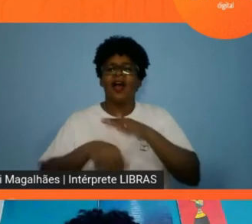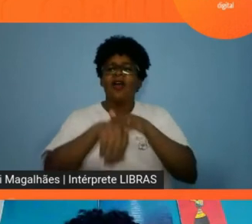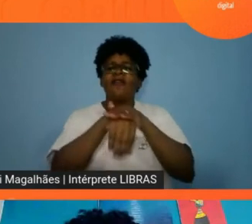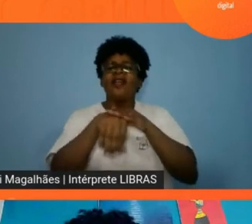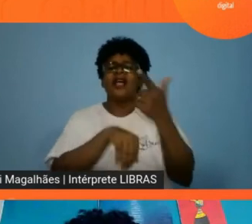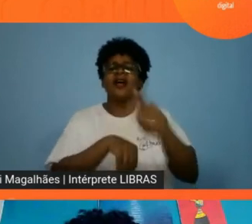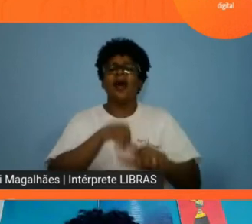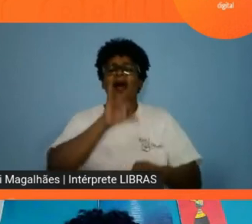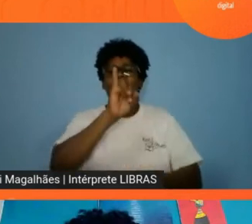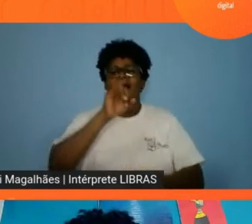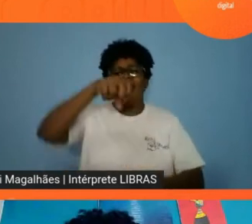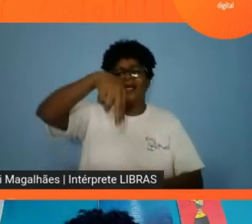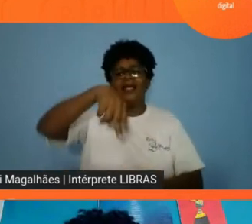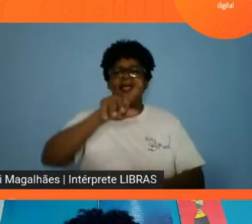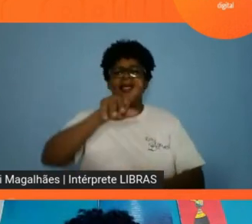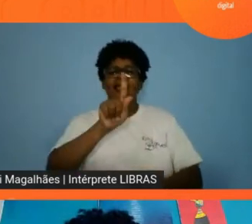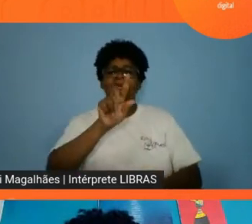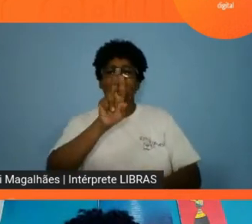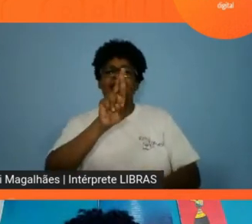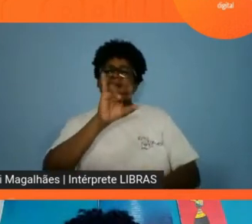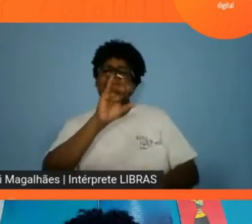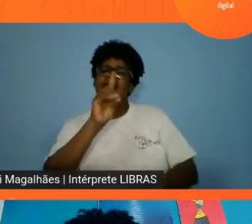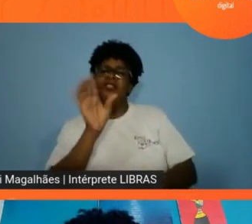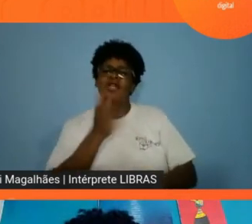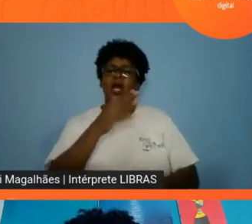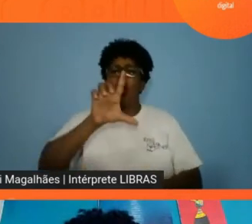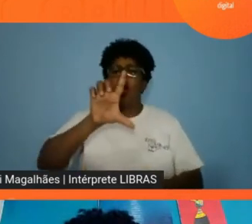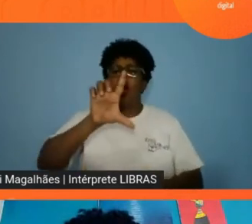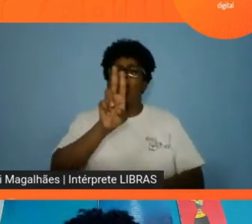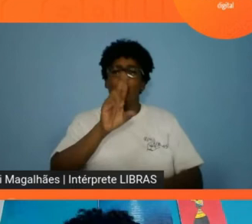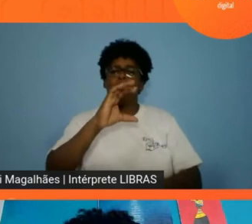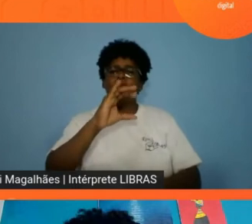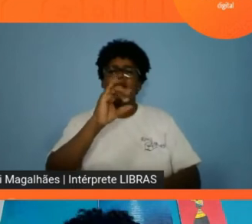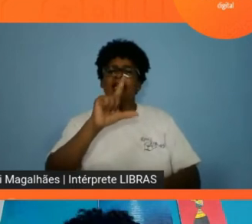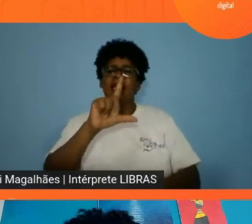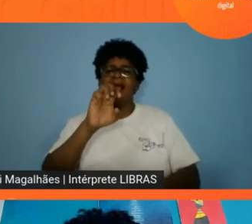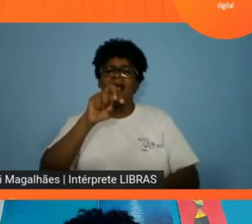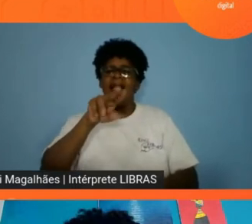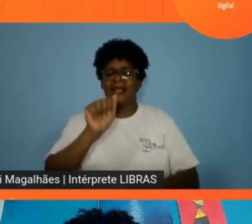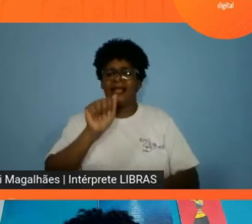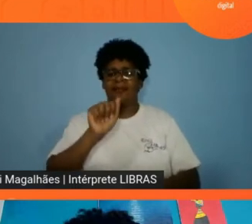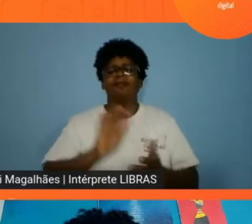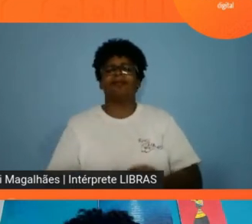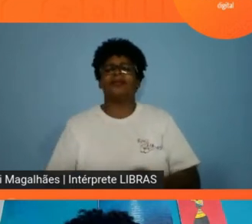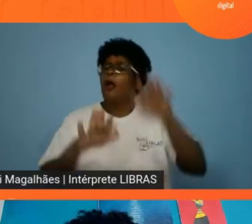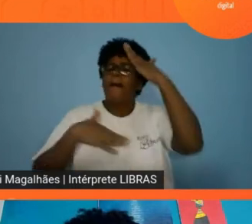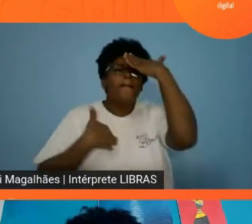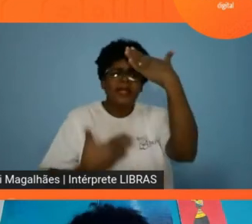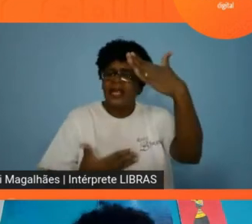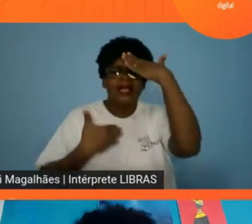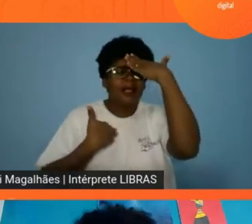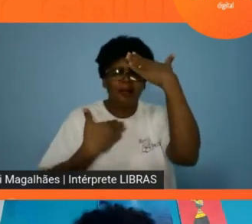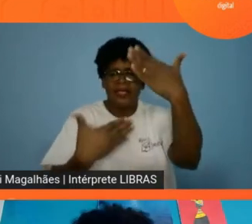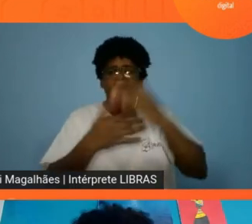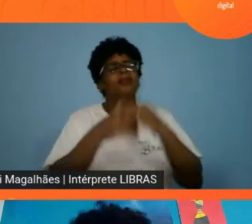com a Ingrid ou com a Lucilene. Vamos falar com a Ingrid Sorridente. Obrigada pela presença, obrigada por aceitar